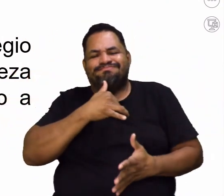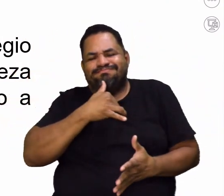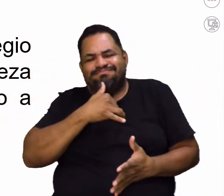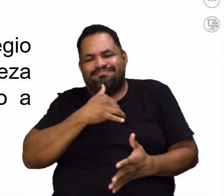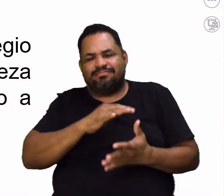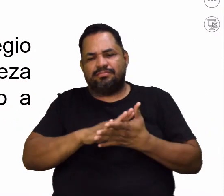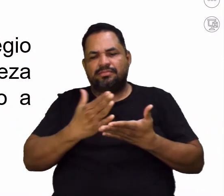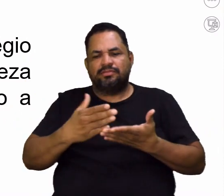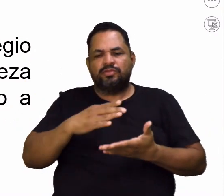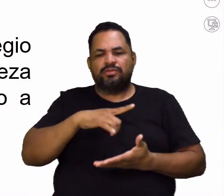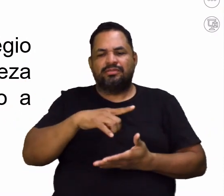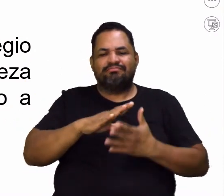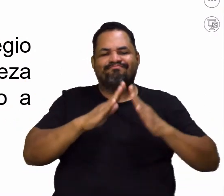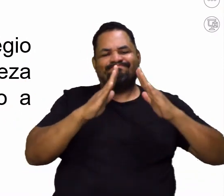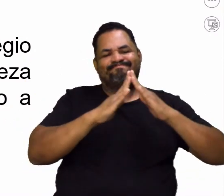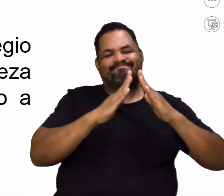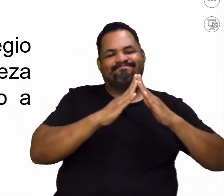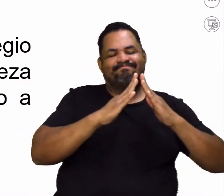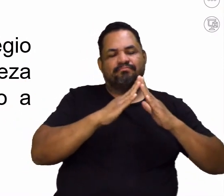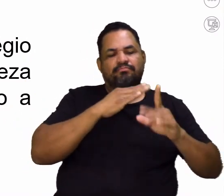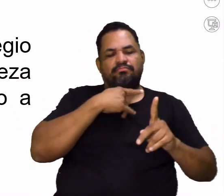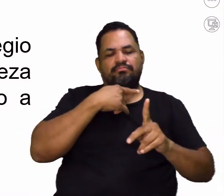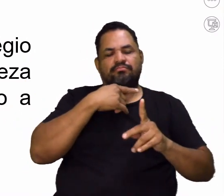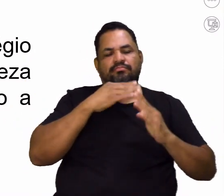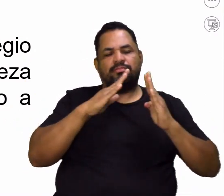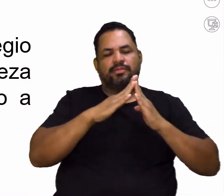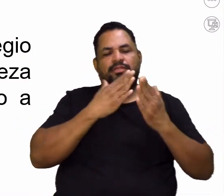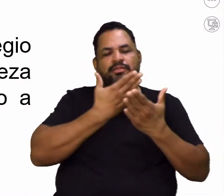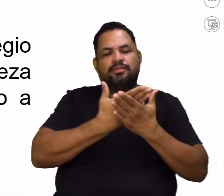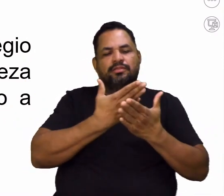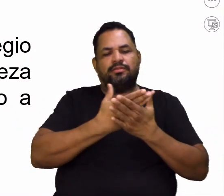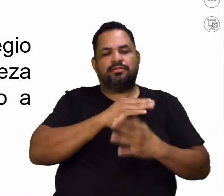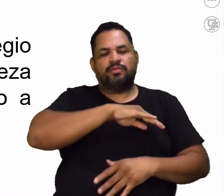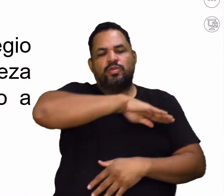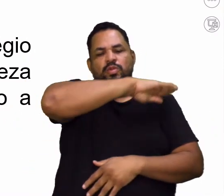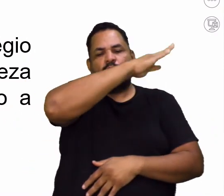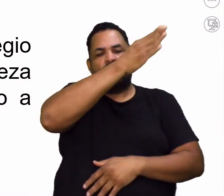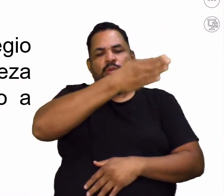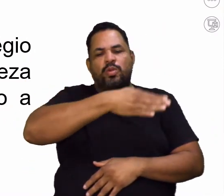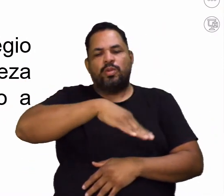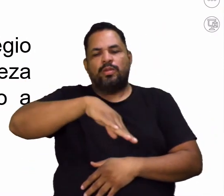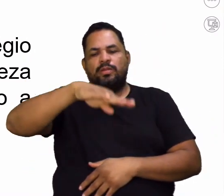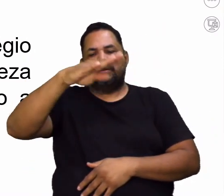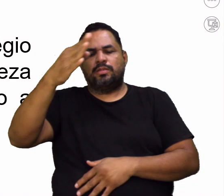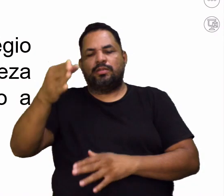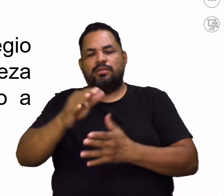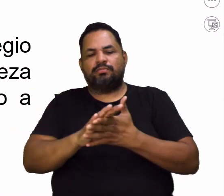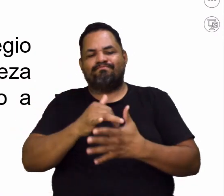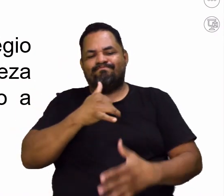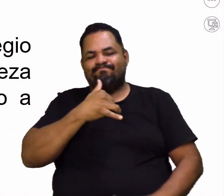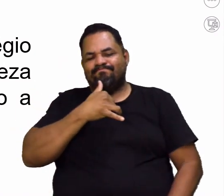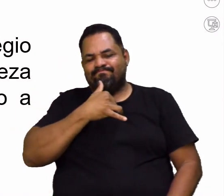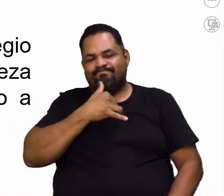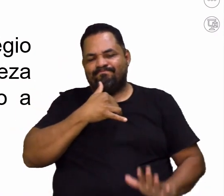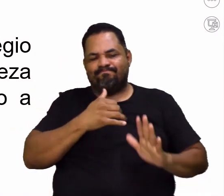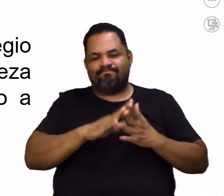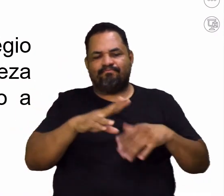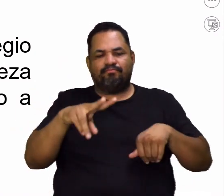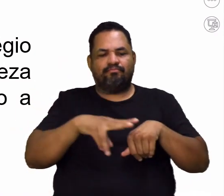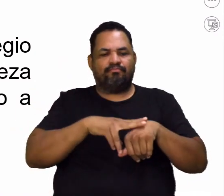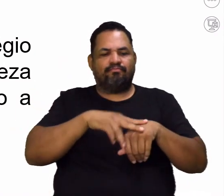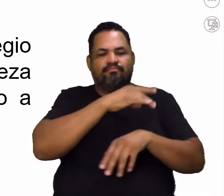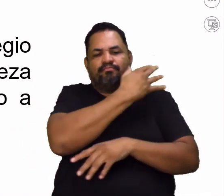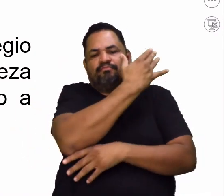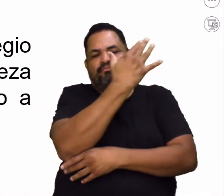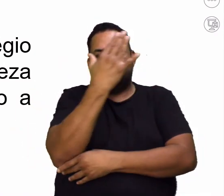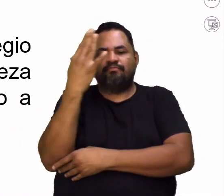Baixada sobre o colégio da altura da Cordilheira repercussão da tristeza Verde